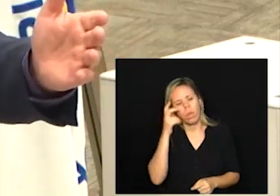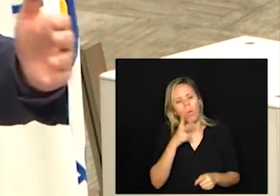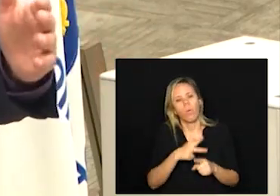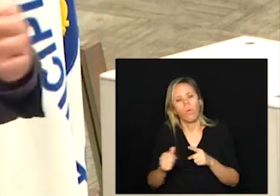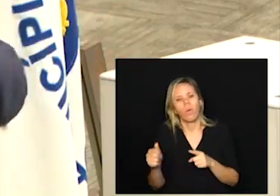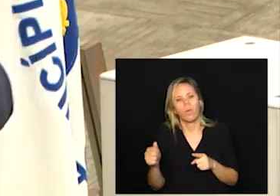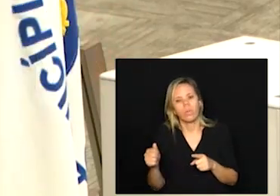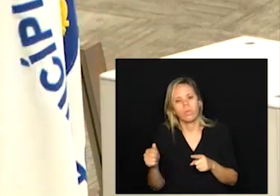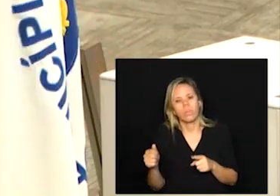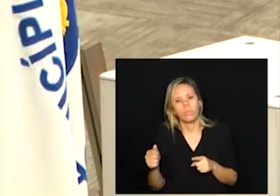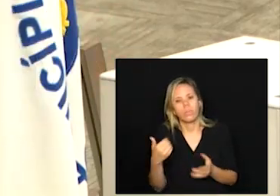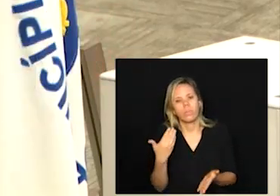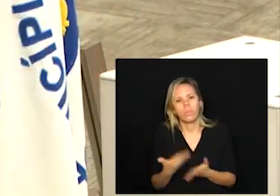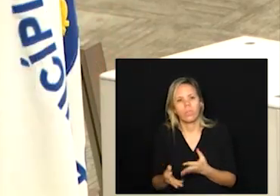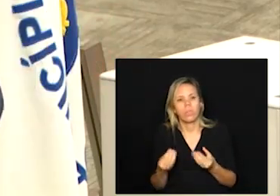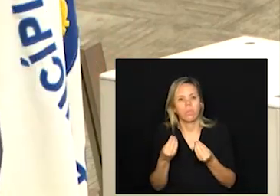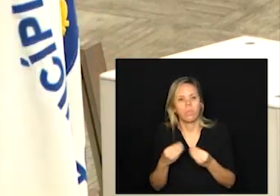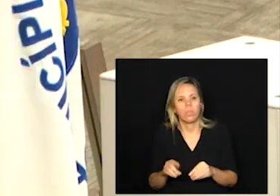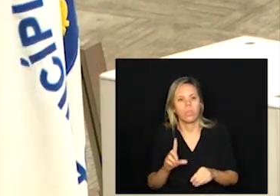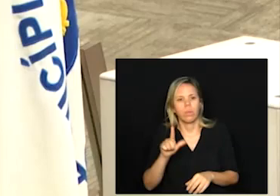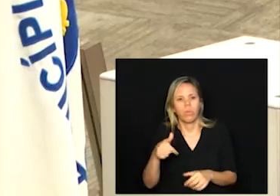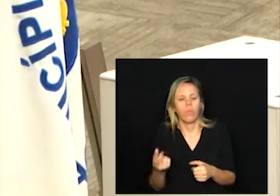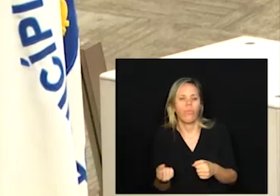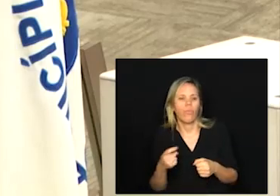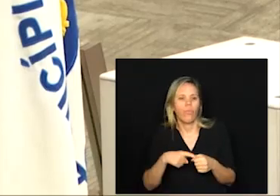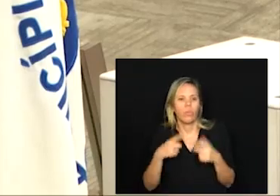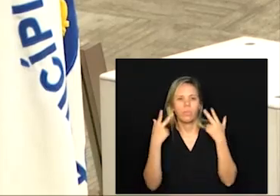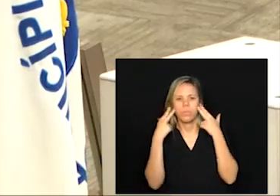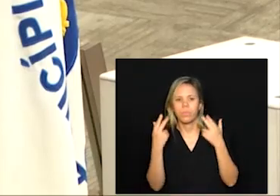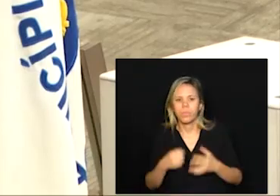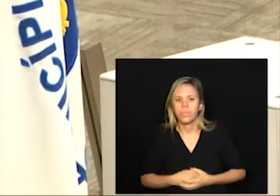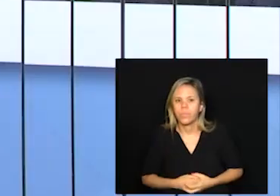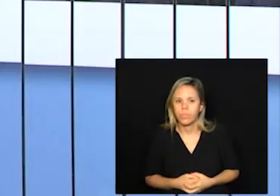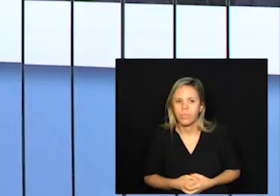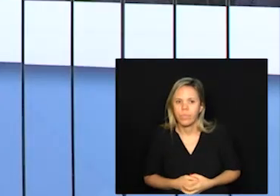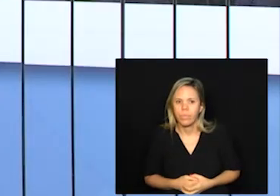recuperar essas perdas, né, e de repente retomar a normalidade.